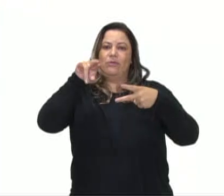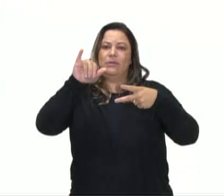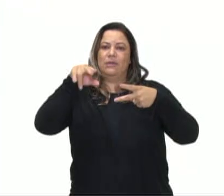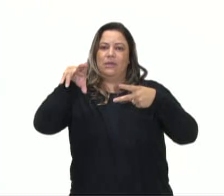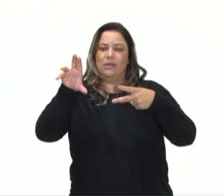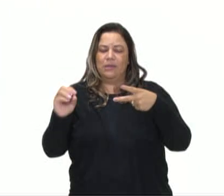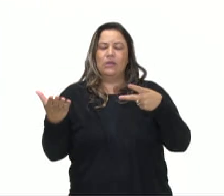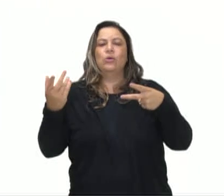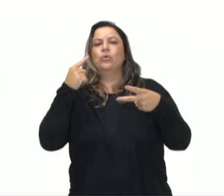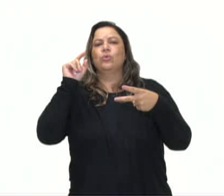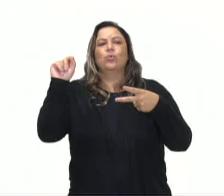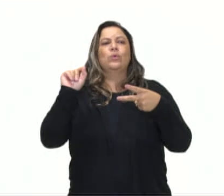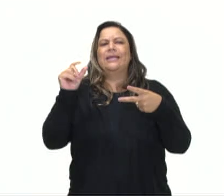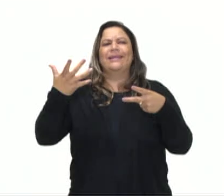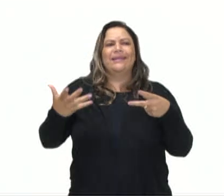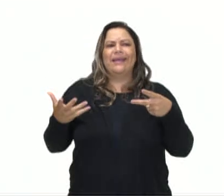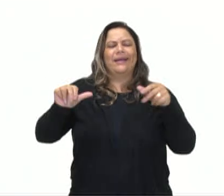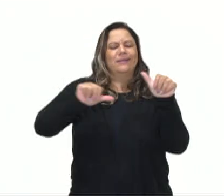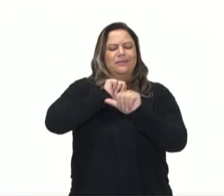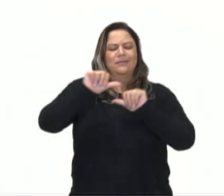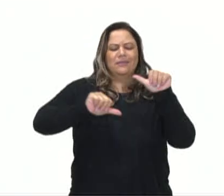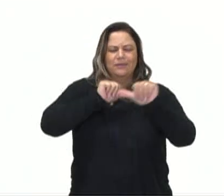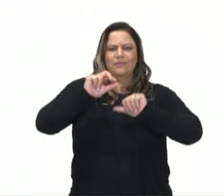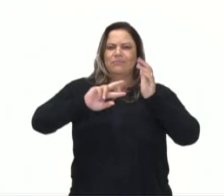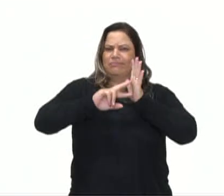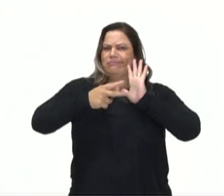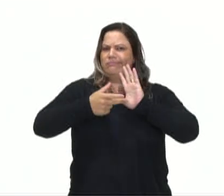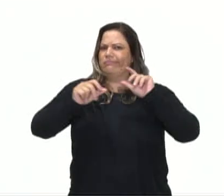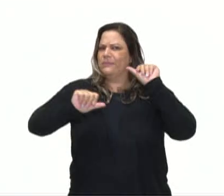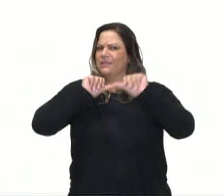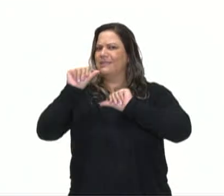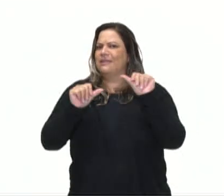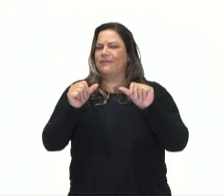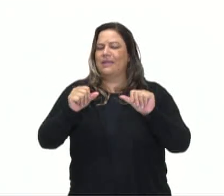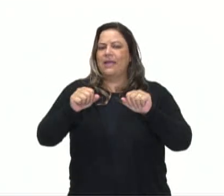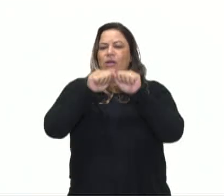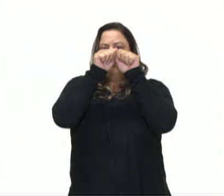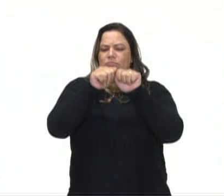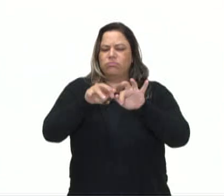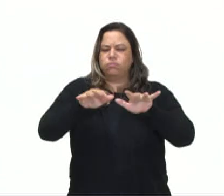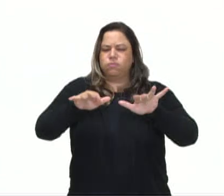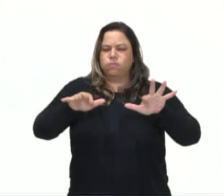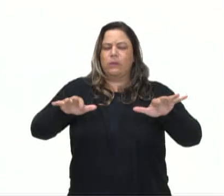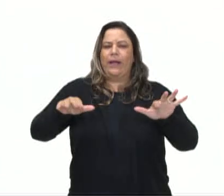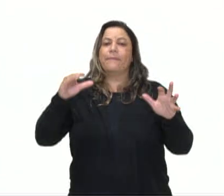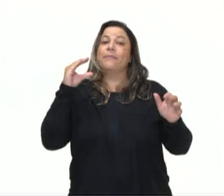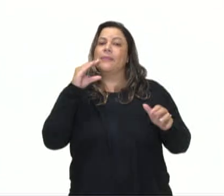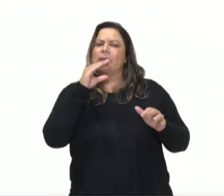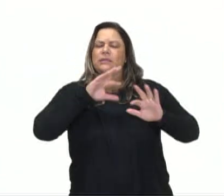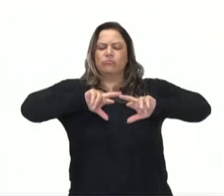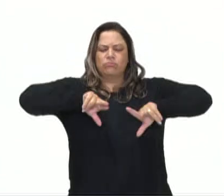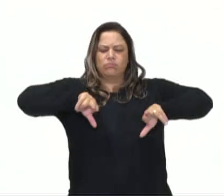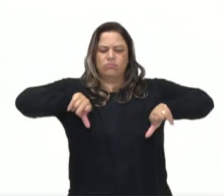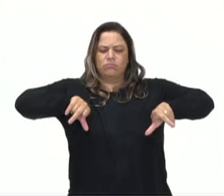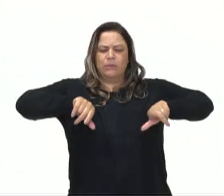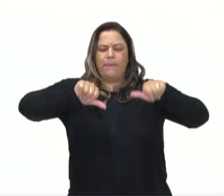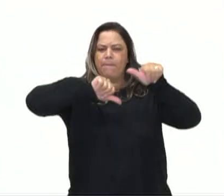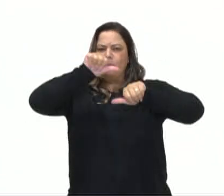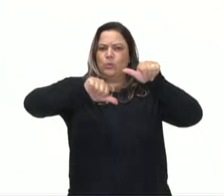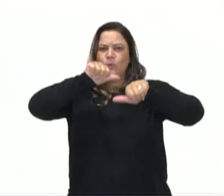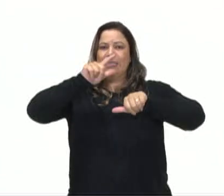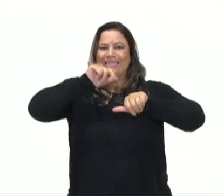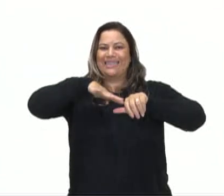o El Niño são alterações significativas na distribuição da temperatura da água no Oceano Pacífico, com